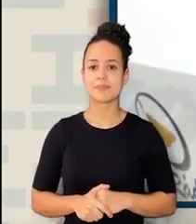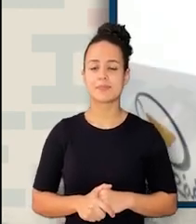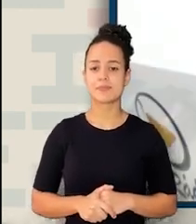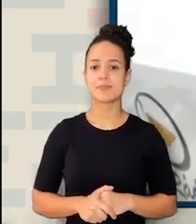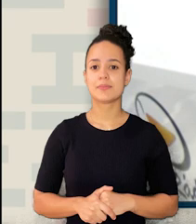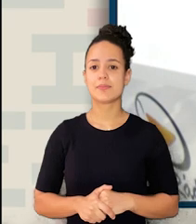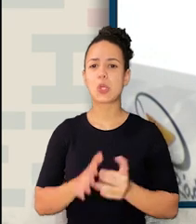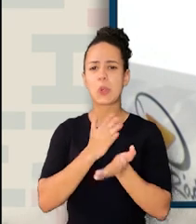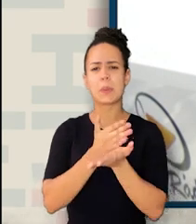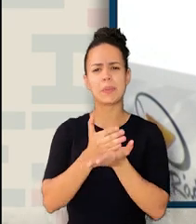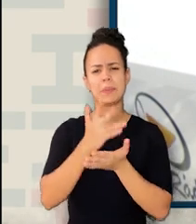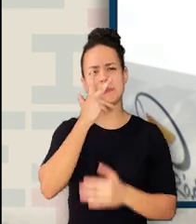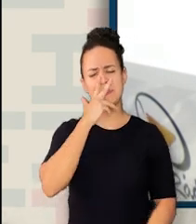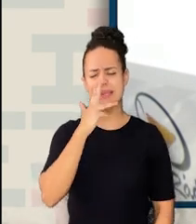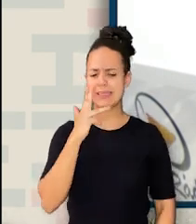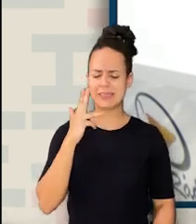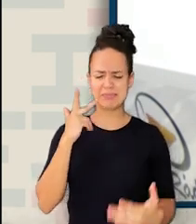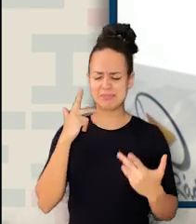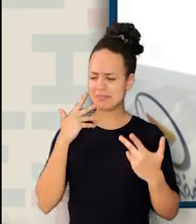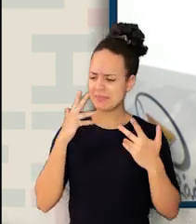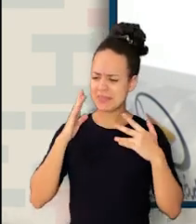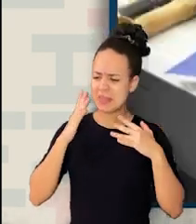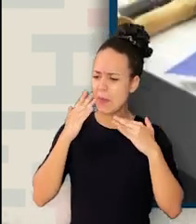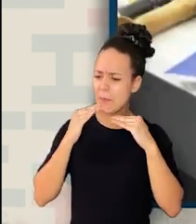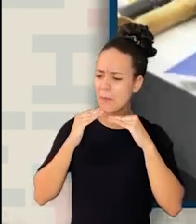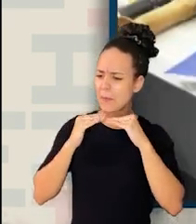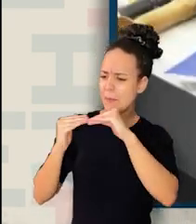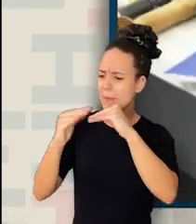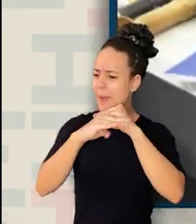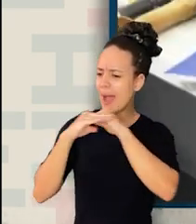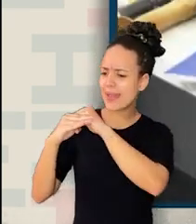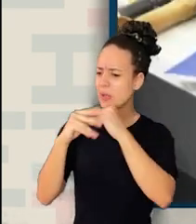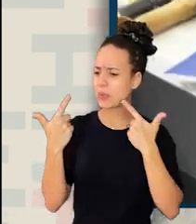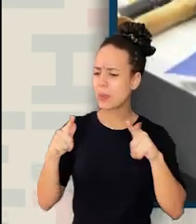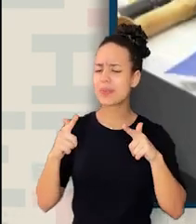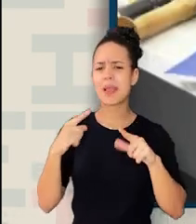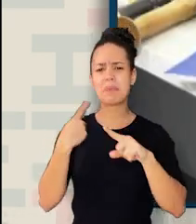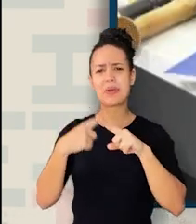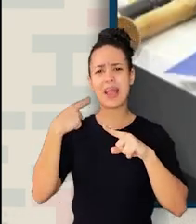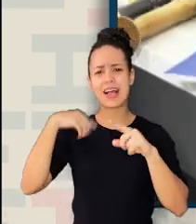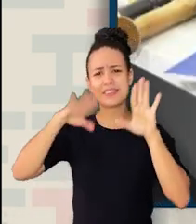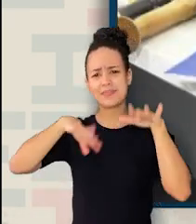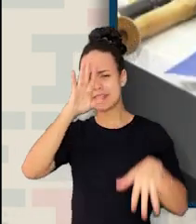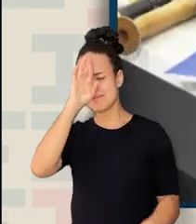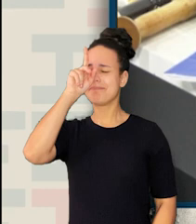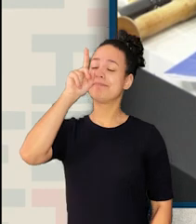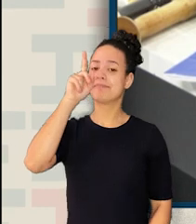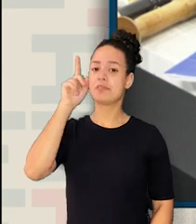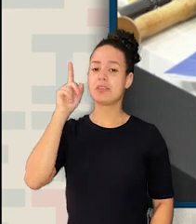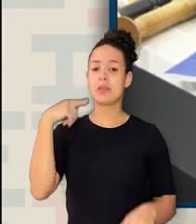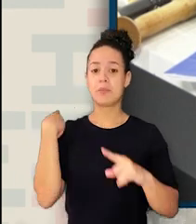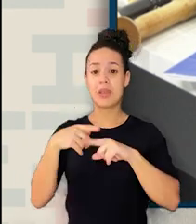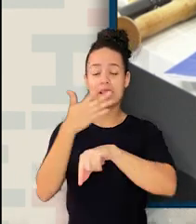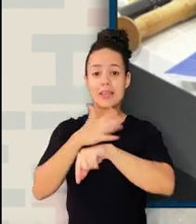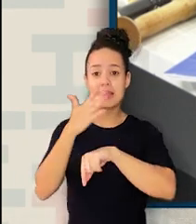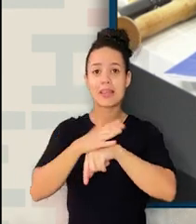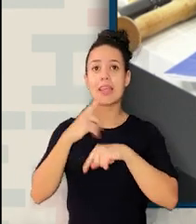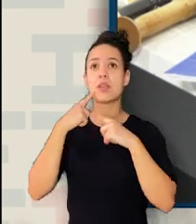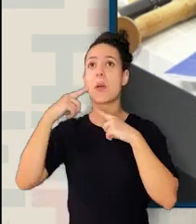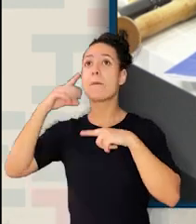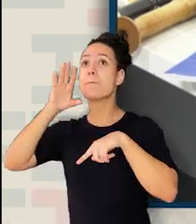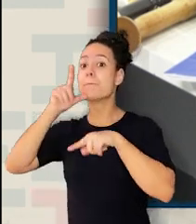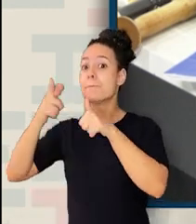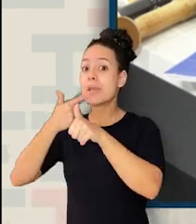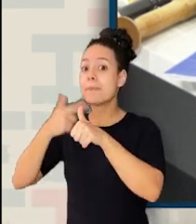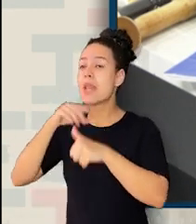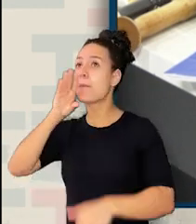No começo não vai ter muita igualdade, e às vezes a gente se desconcentra também. Isso que é o treino de fazer falando.